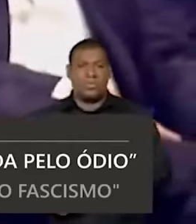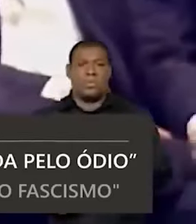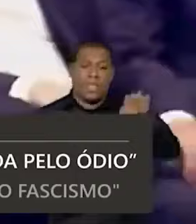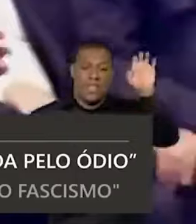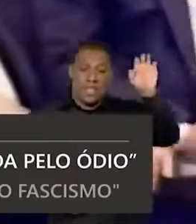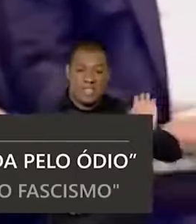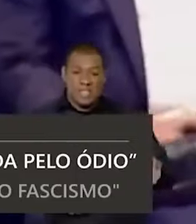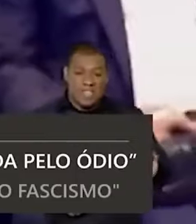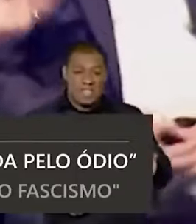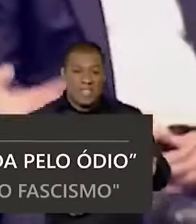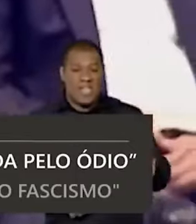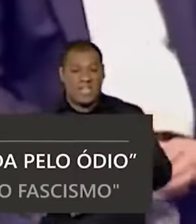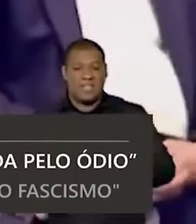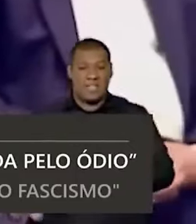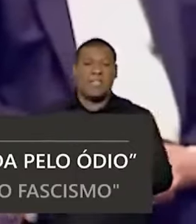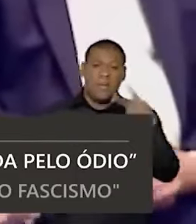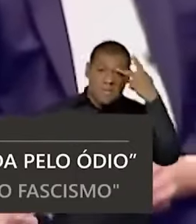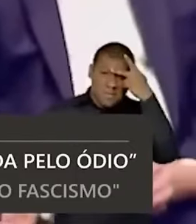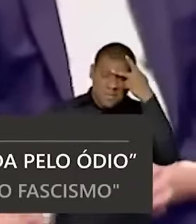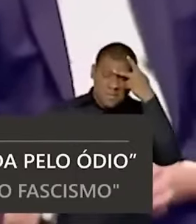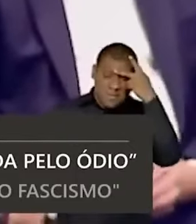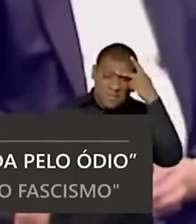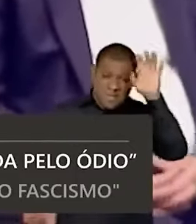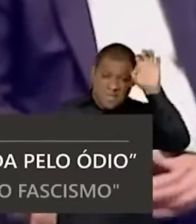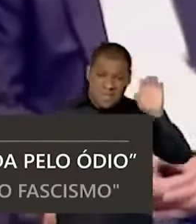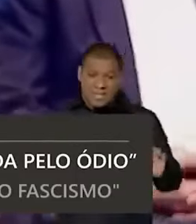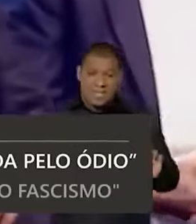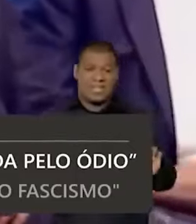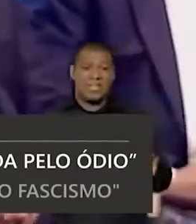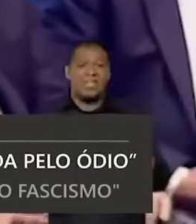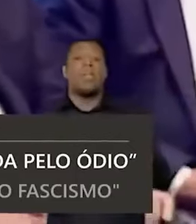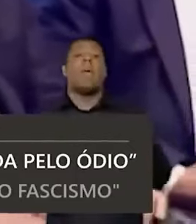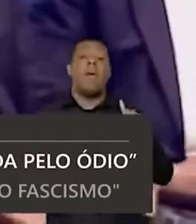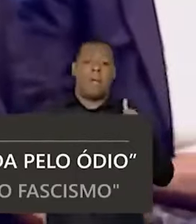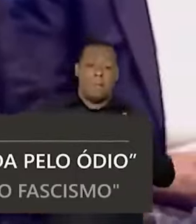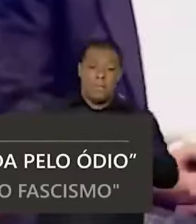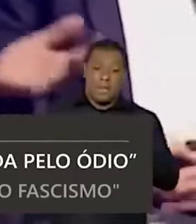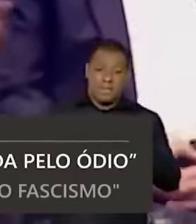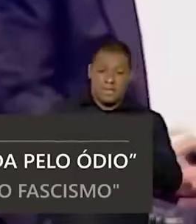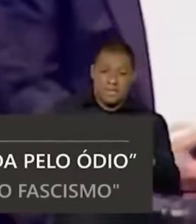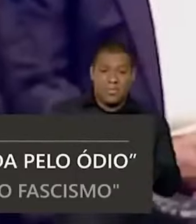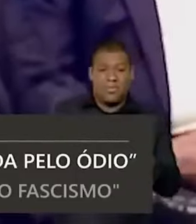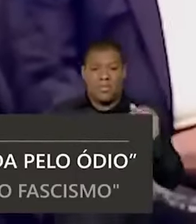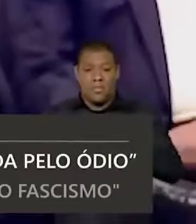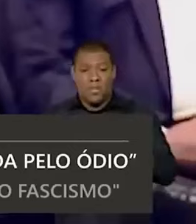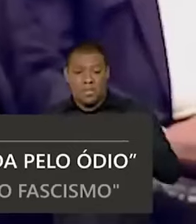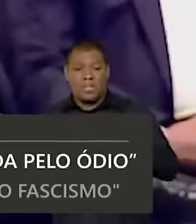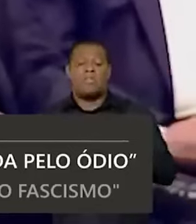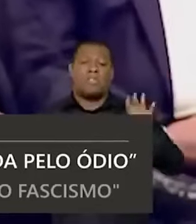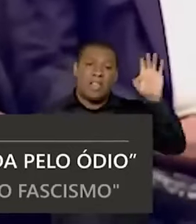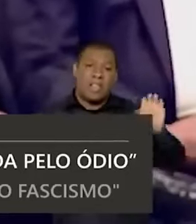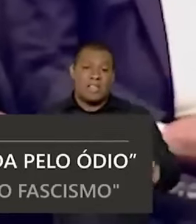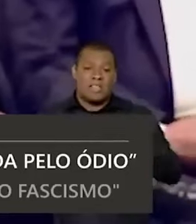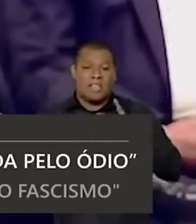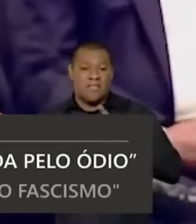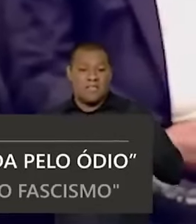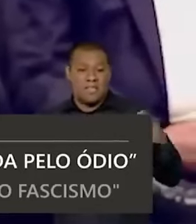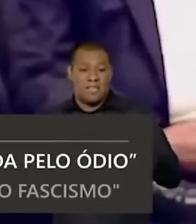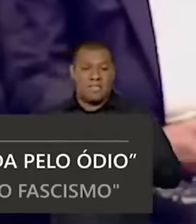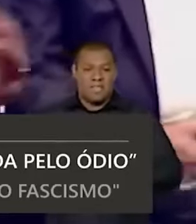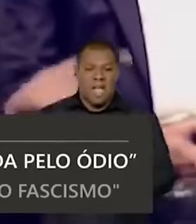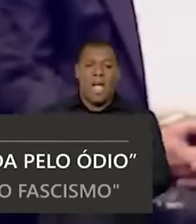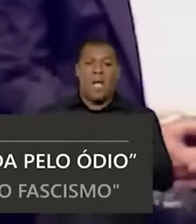antes criticavam o sistema. Na hora que ele ganha as eleições, eles passam a fazer parte do sistema. E